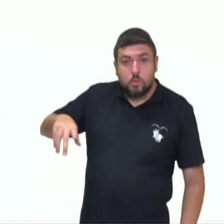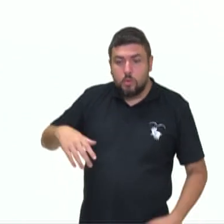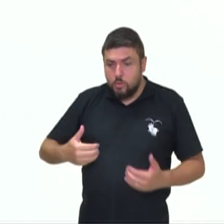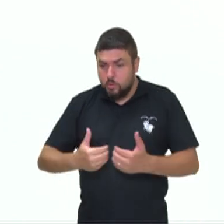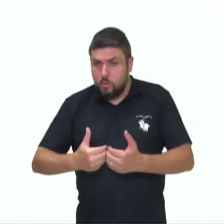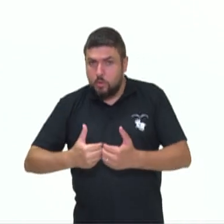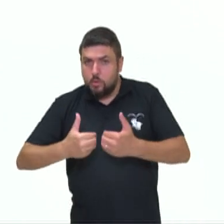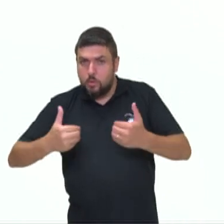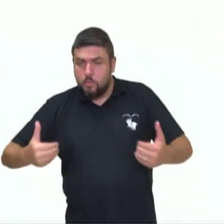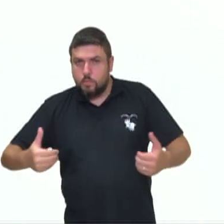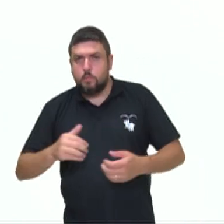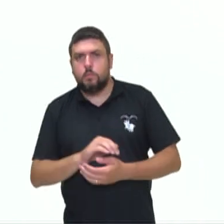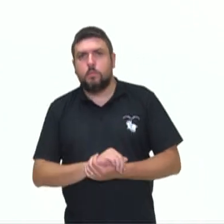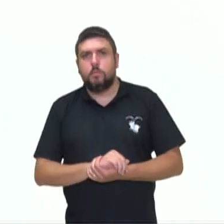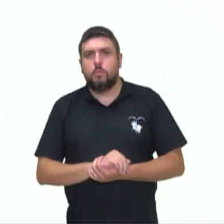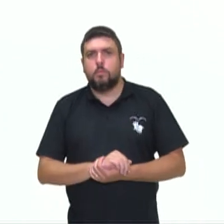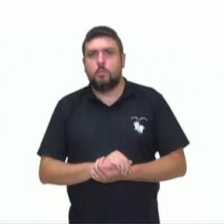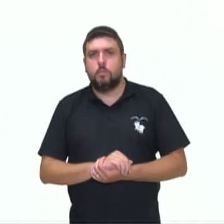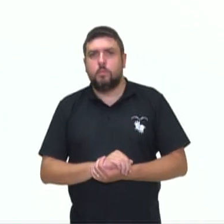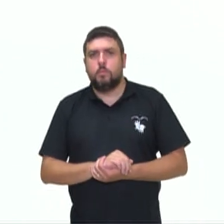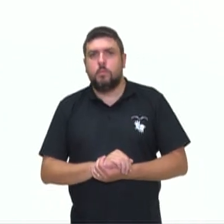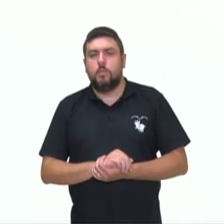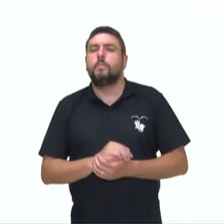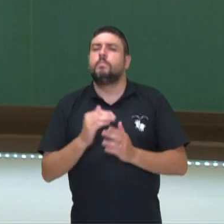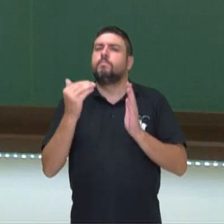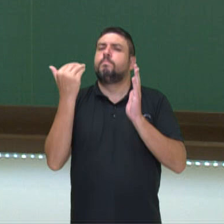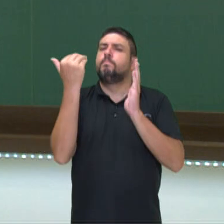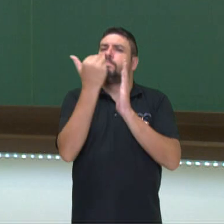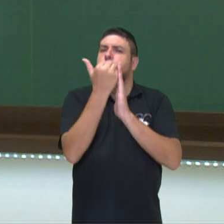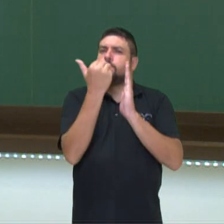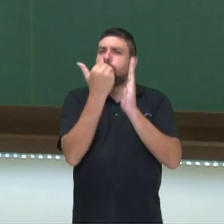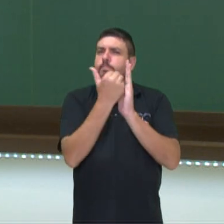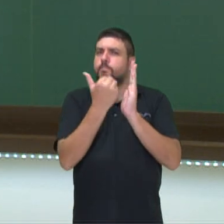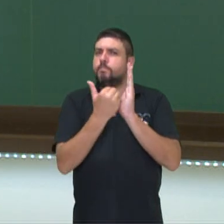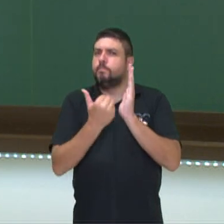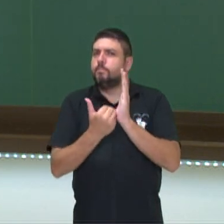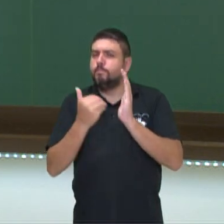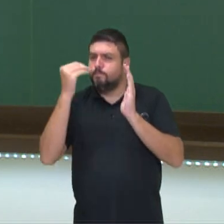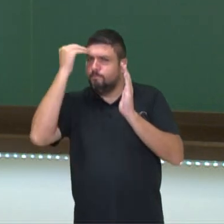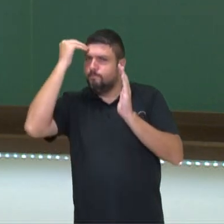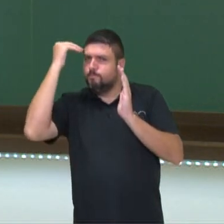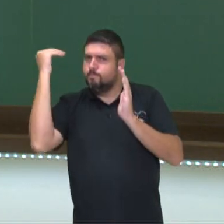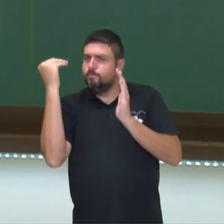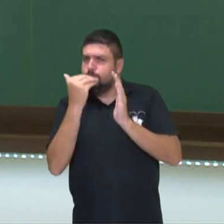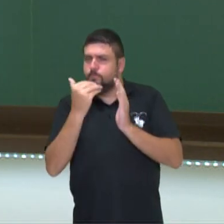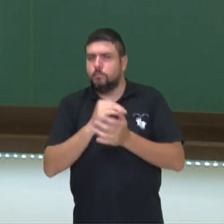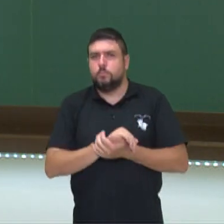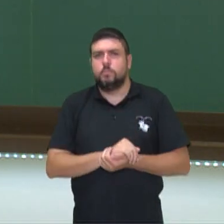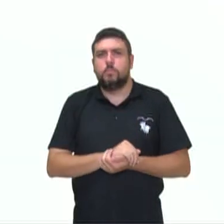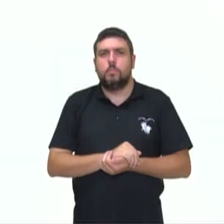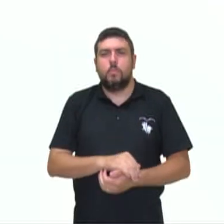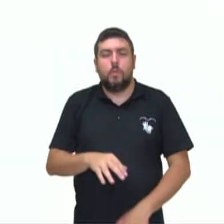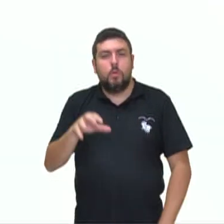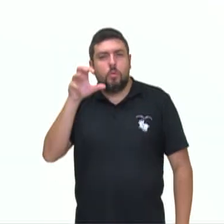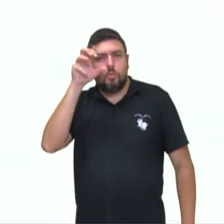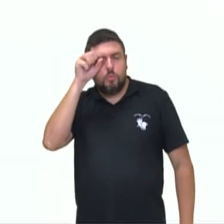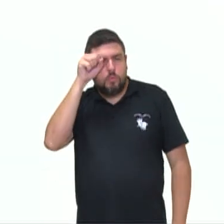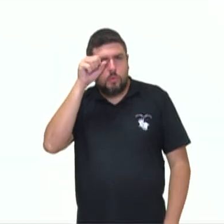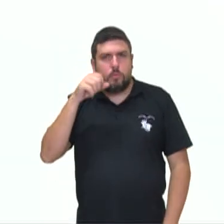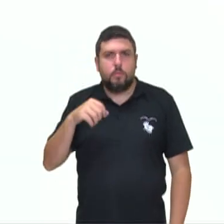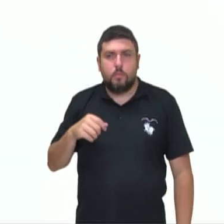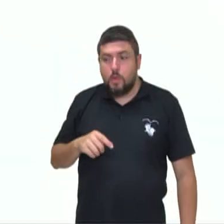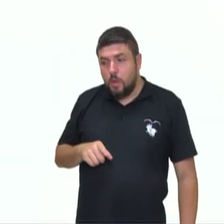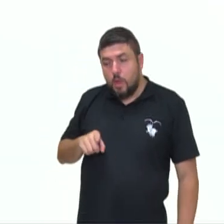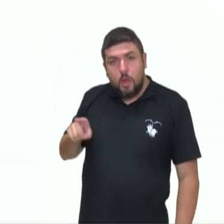próprio. Tudo isso aqui deve ser tomado esse cuidado. Então, no quarto, a pessoa